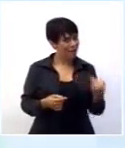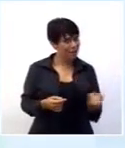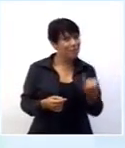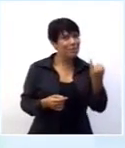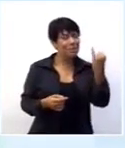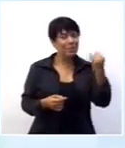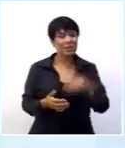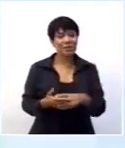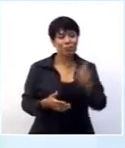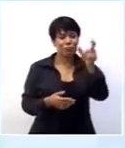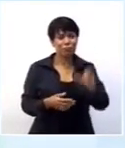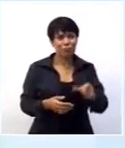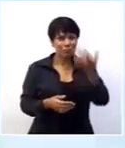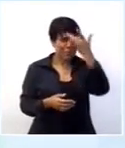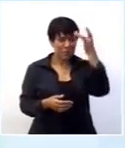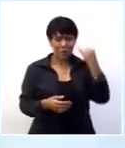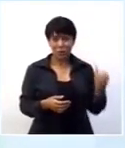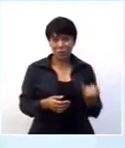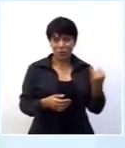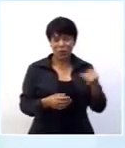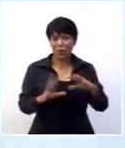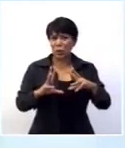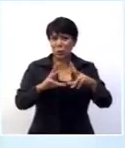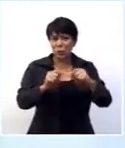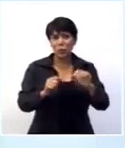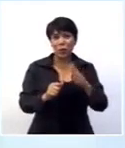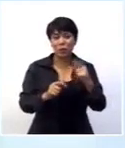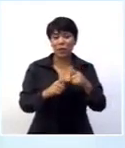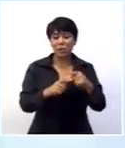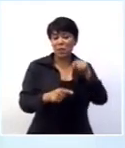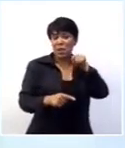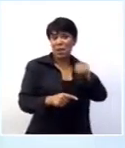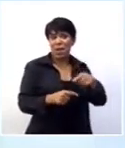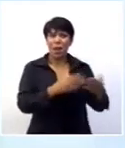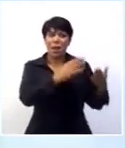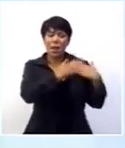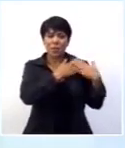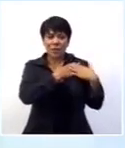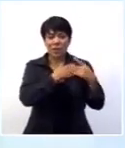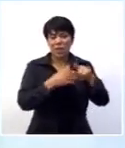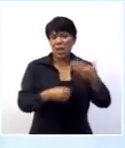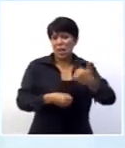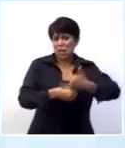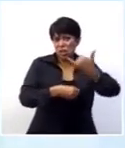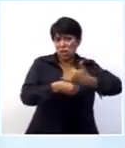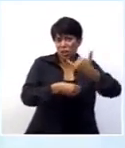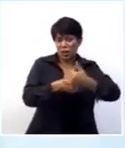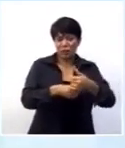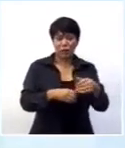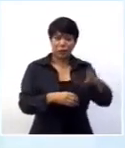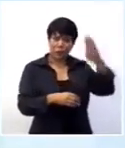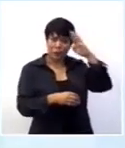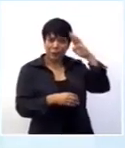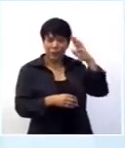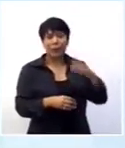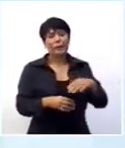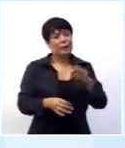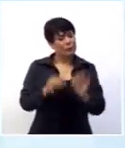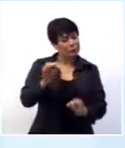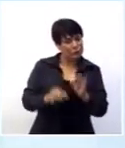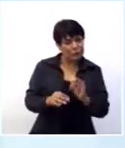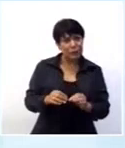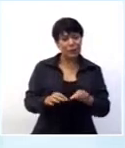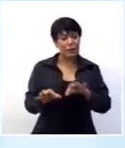E tudo vai girar em torno dele, tá bom? Ele vai comandar os exércitos, como eu falei para vocês, a justiça, ele organiza